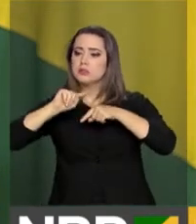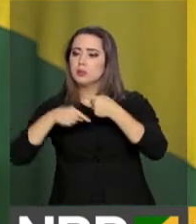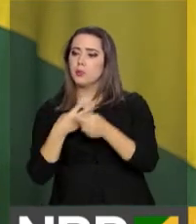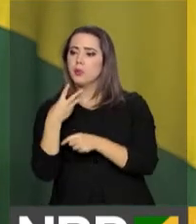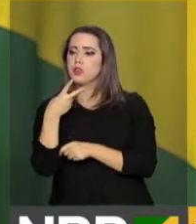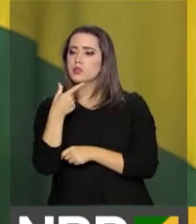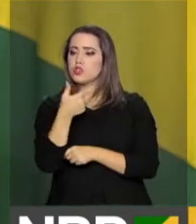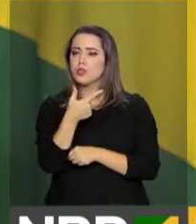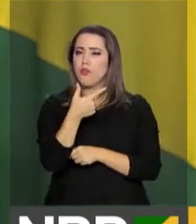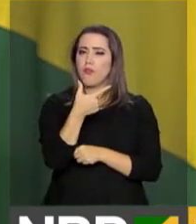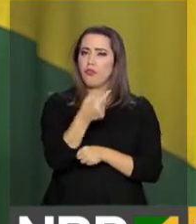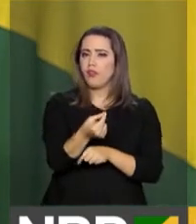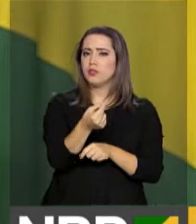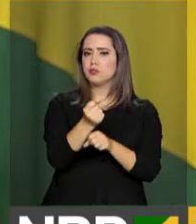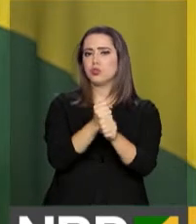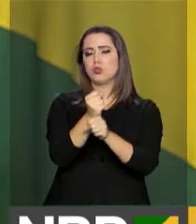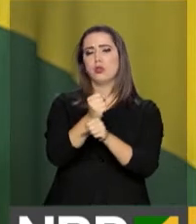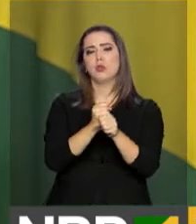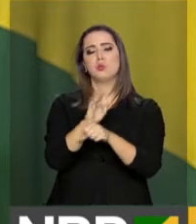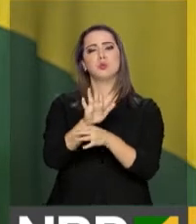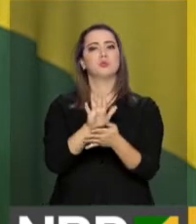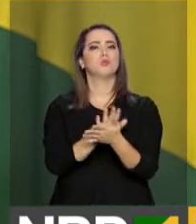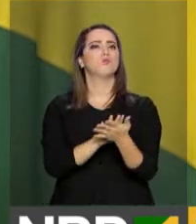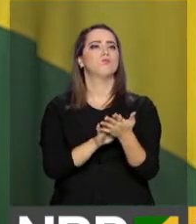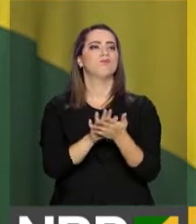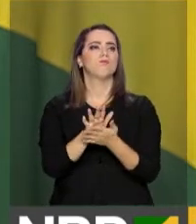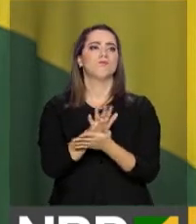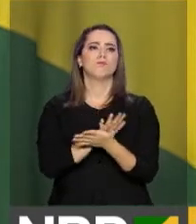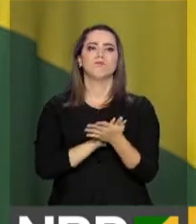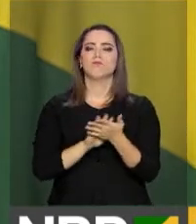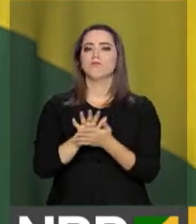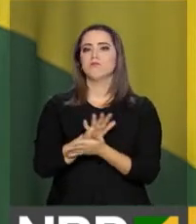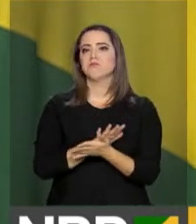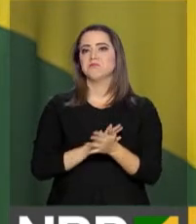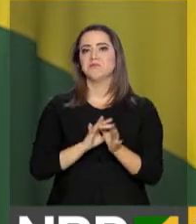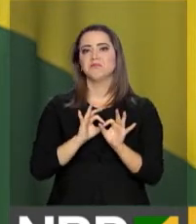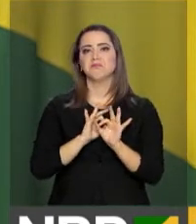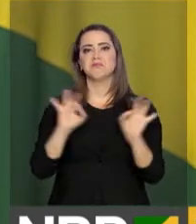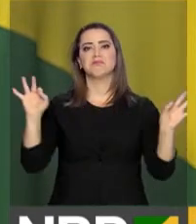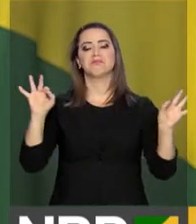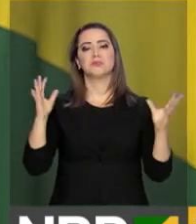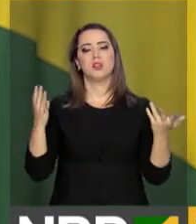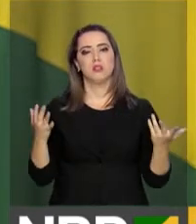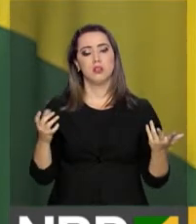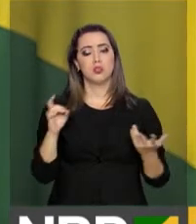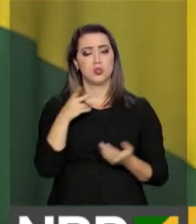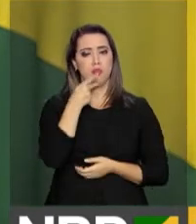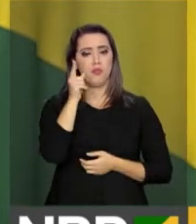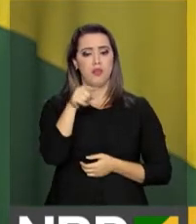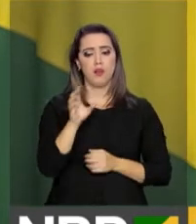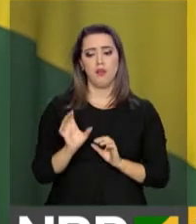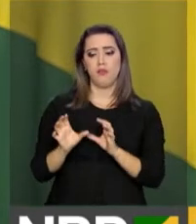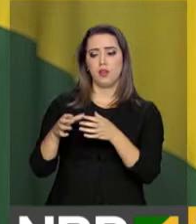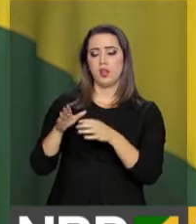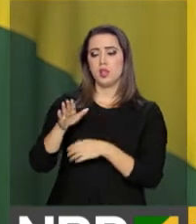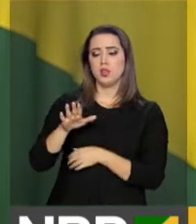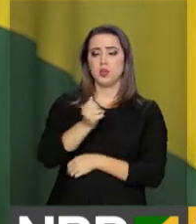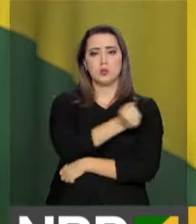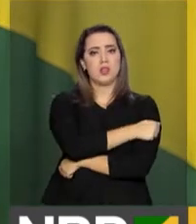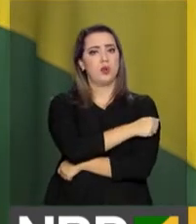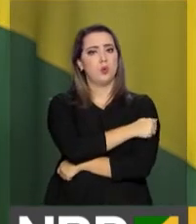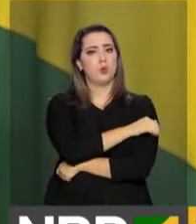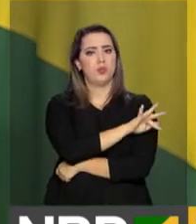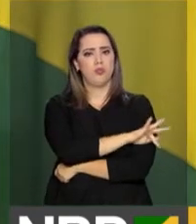reforma o que se dizia apenas a fifa era que a o aluno do ensino fundamental ensino